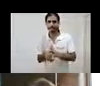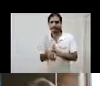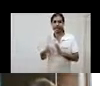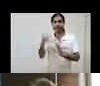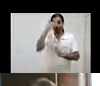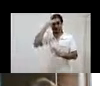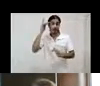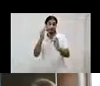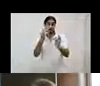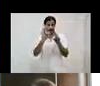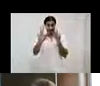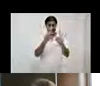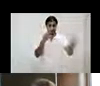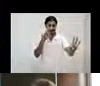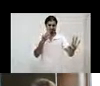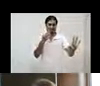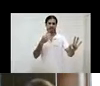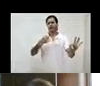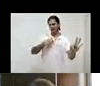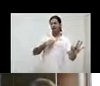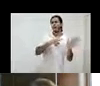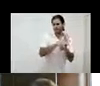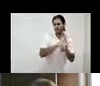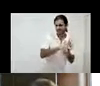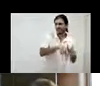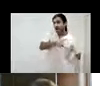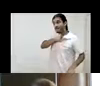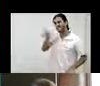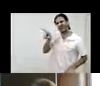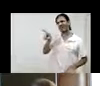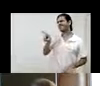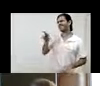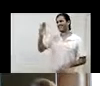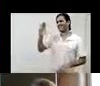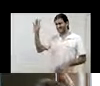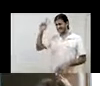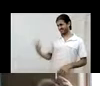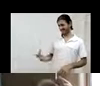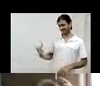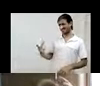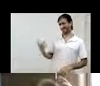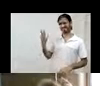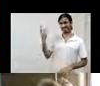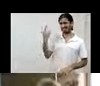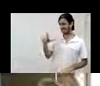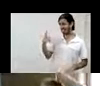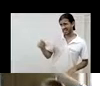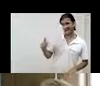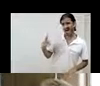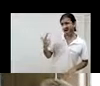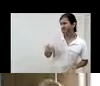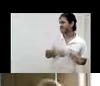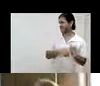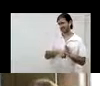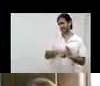vocês das ciências humanas não fazem pesquisa, a educação não faz pesquisa. Então essa legitimidade, claro, ela está